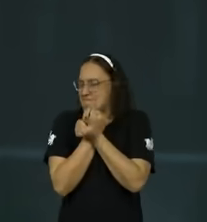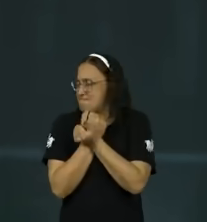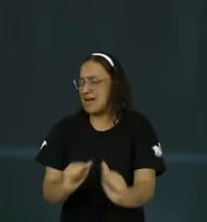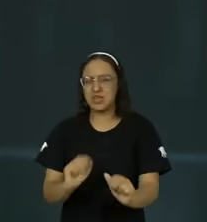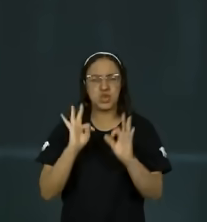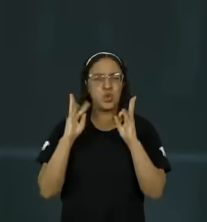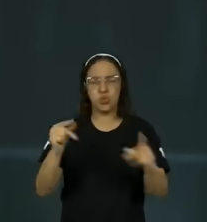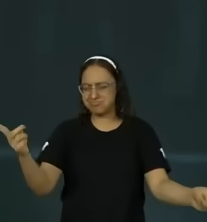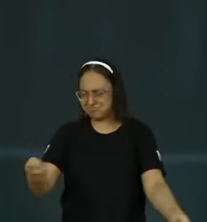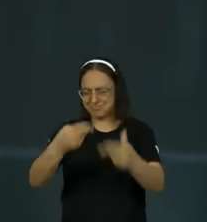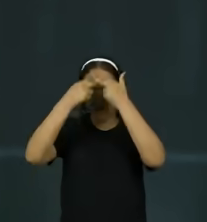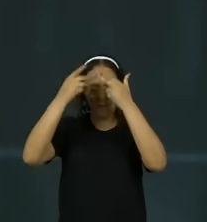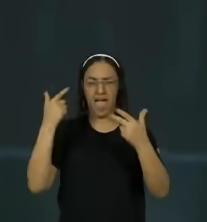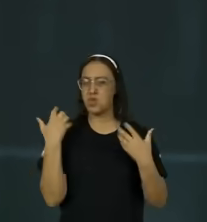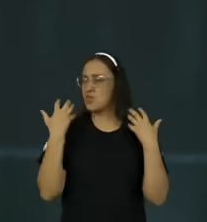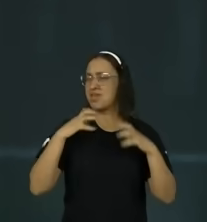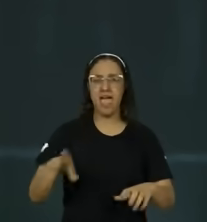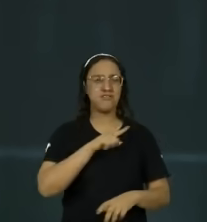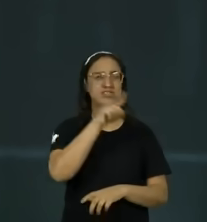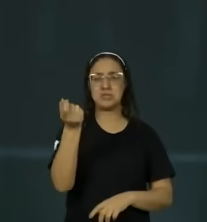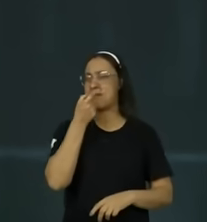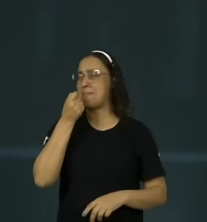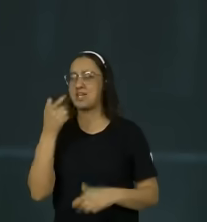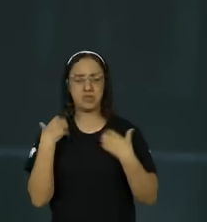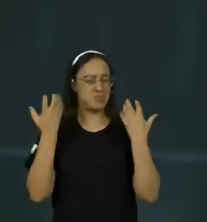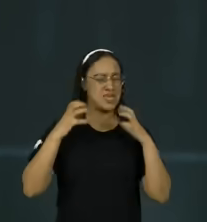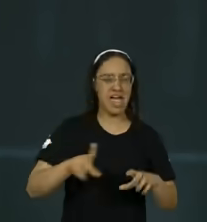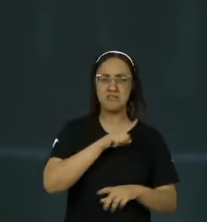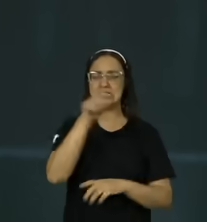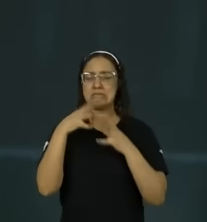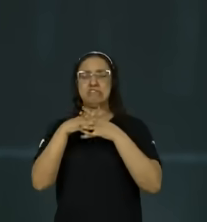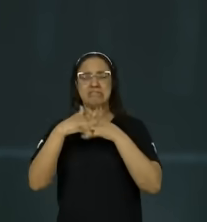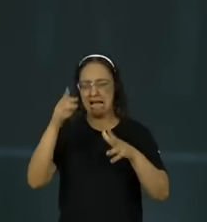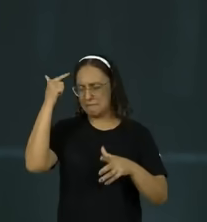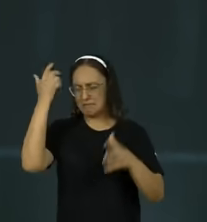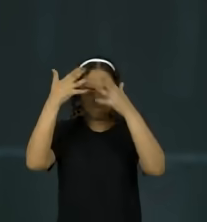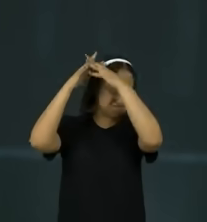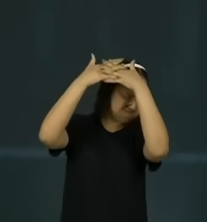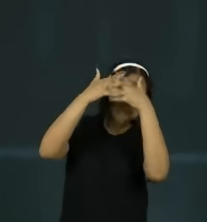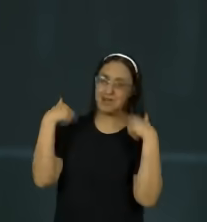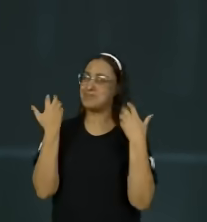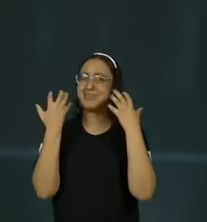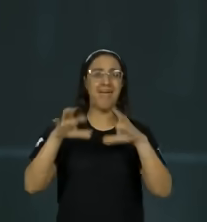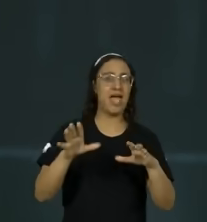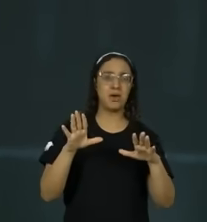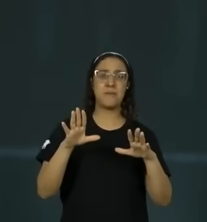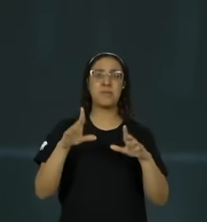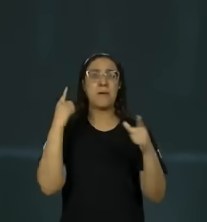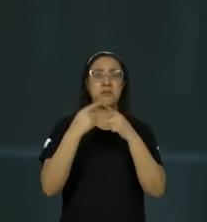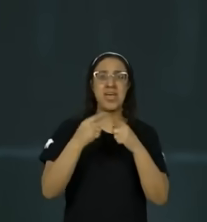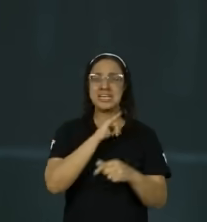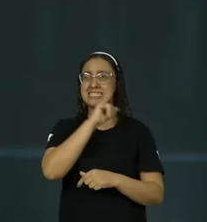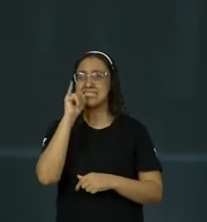babando, não vamos andar tomando remédio, nós não vamos ficar andando em conflito. Se o Espírito nos libertar, verdadeiramente seremos livres.